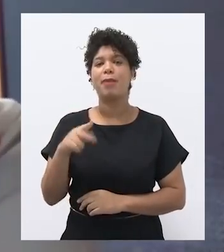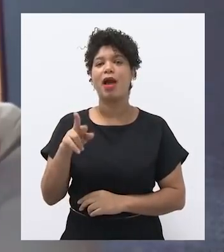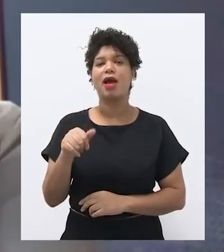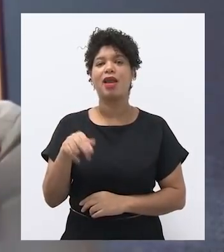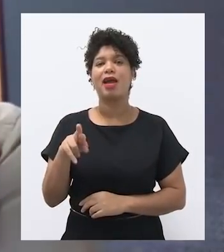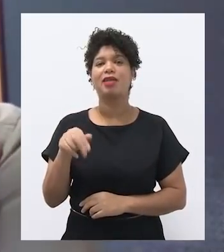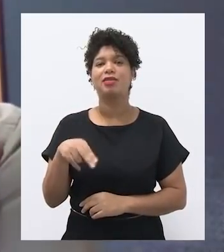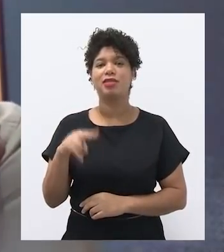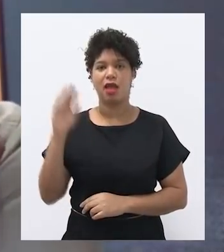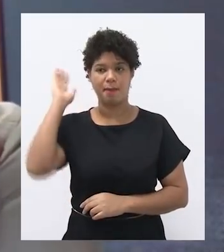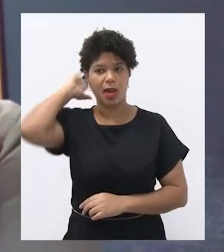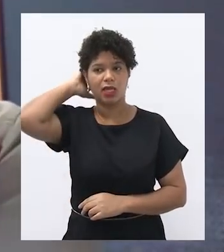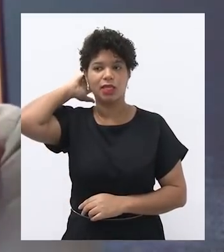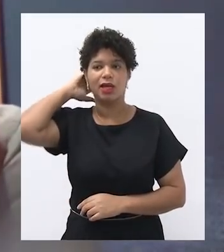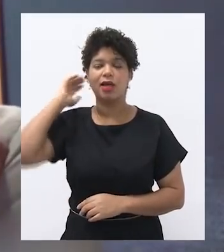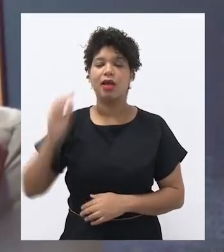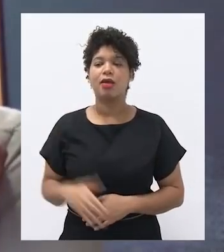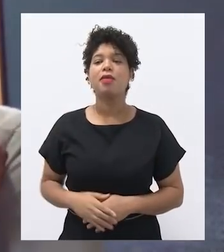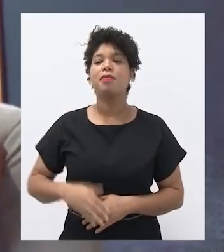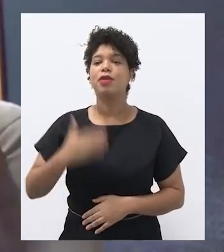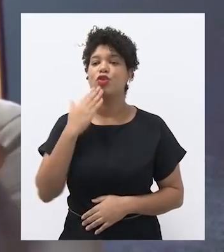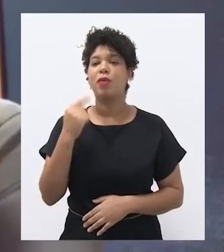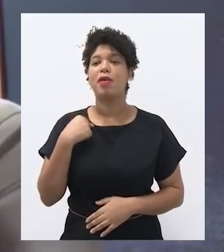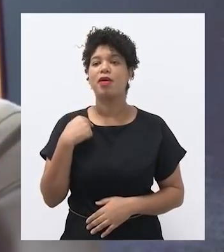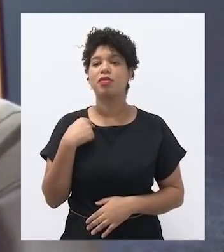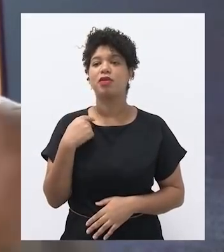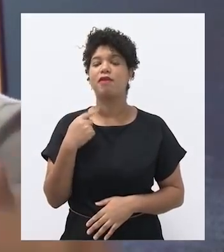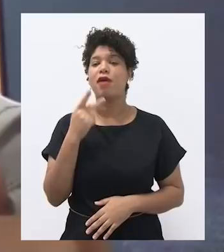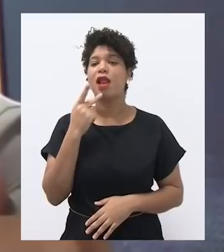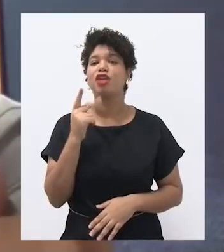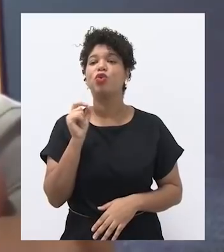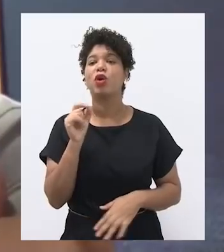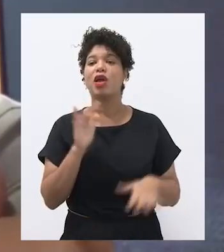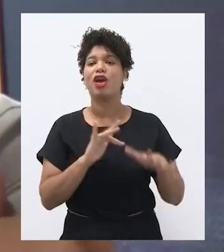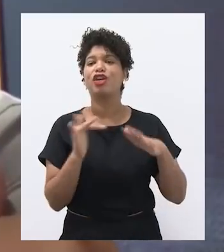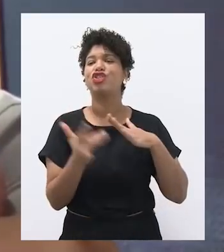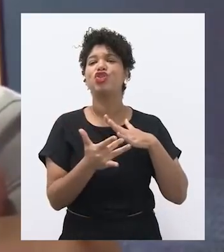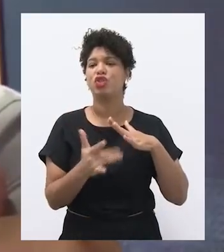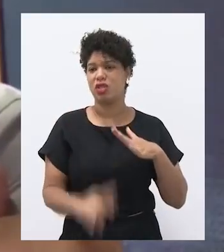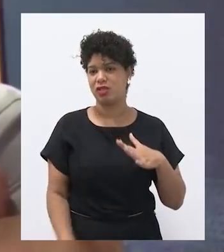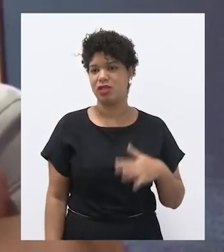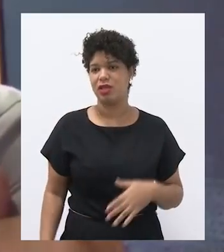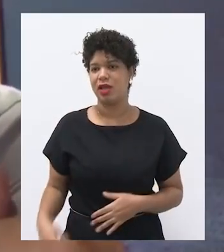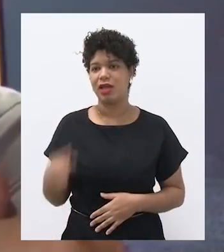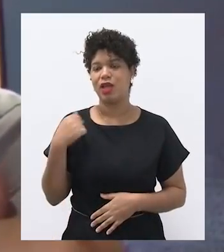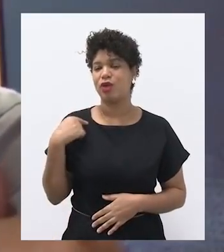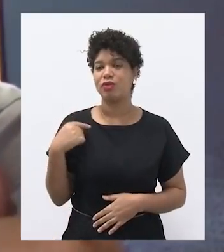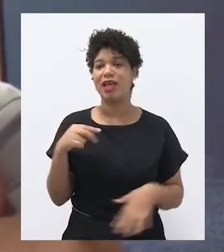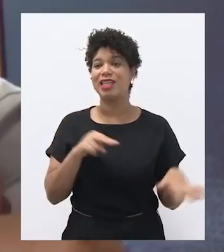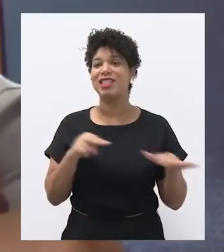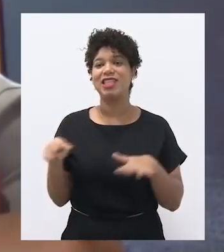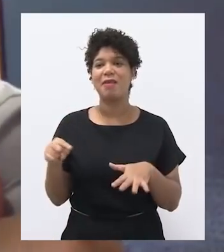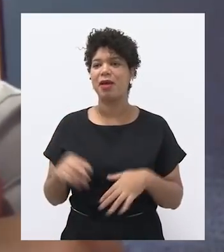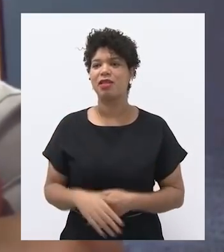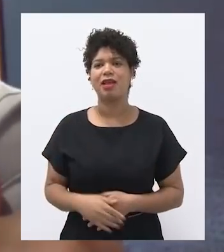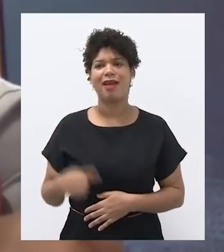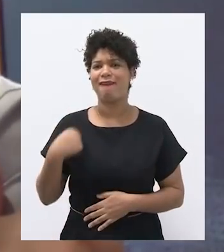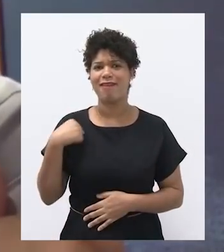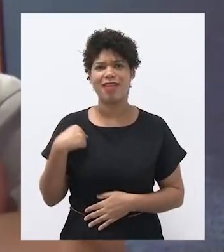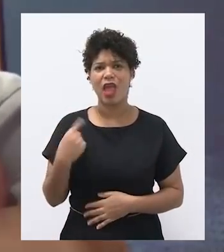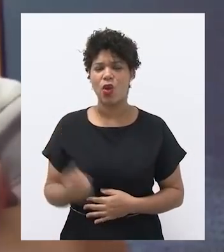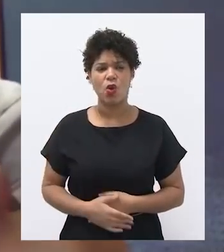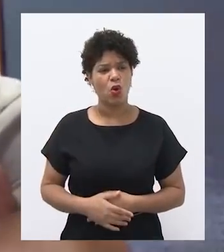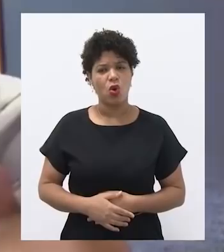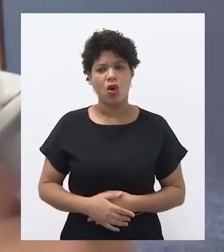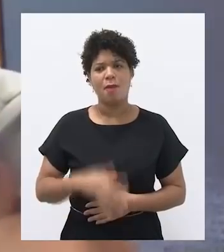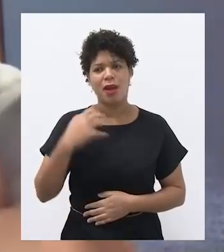para falar sobre redes sociais. E aí eu estava naquela semana em que eu estava escrevendo, eu estava indignado,